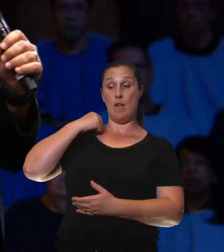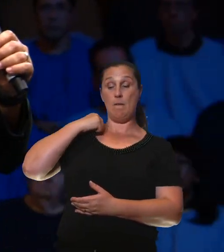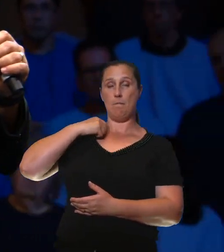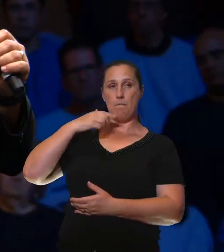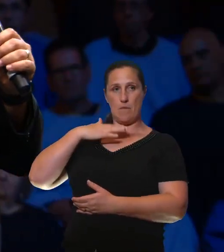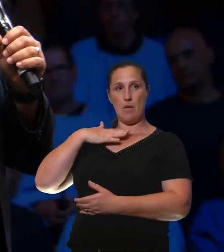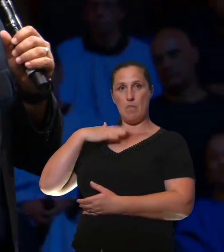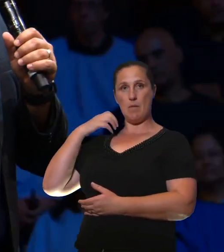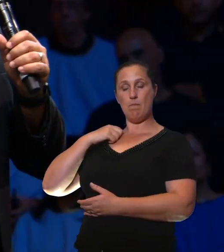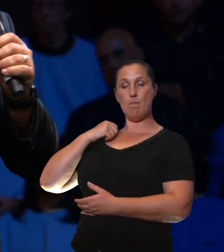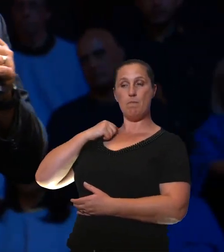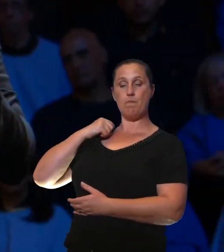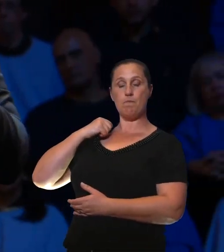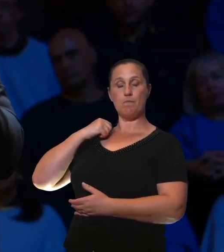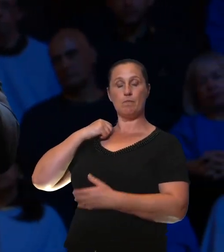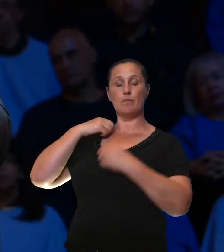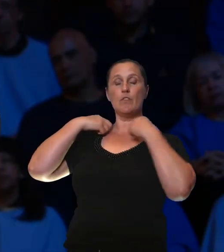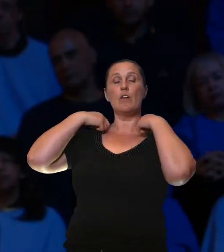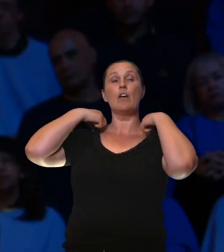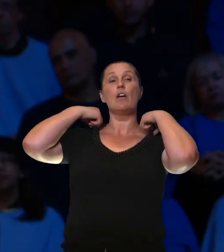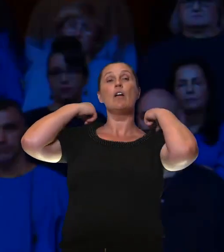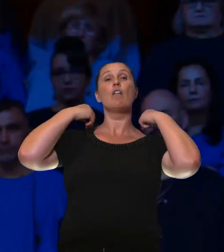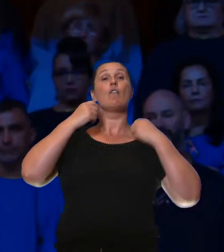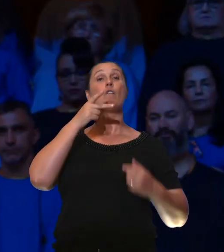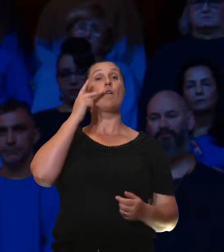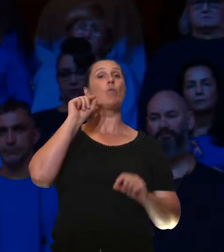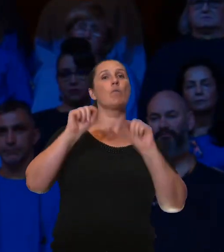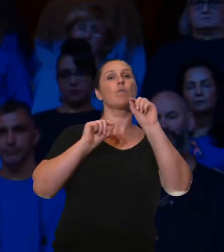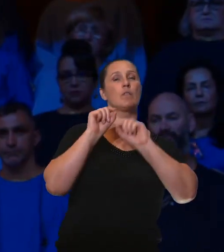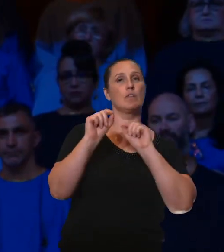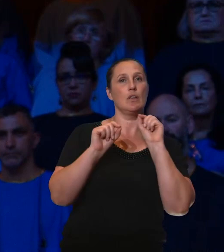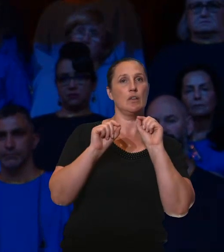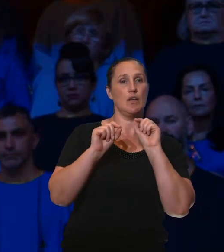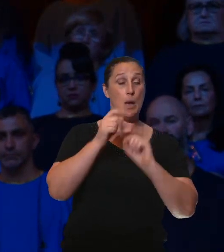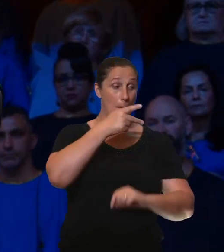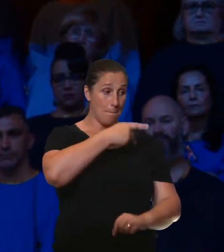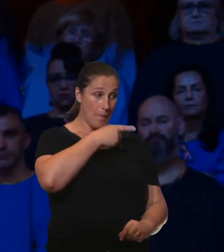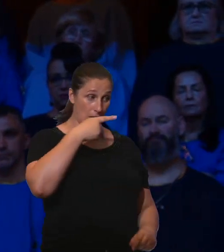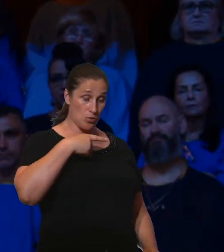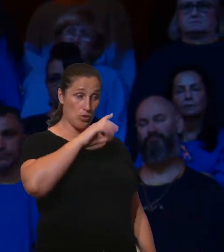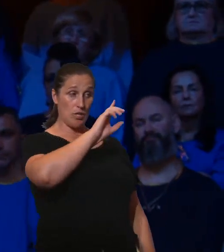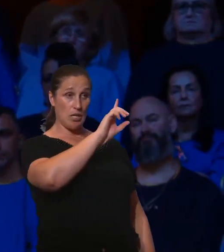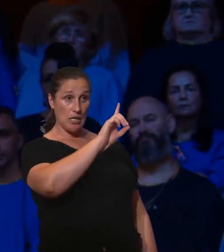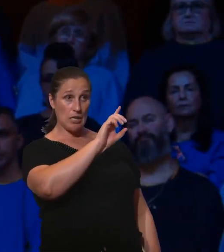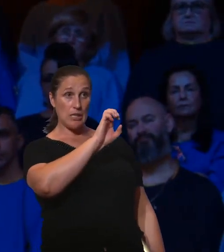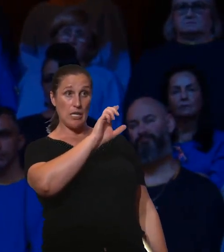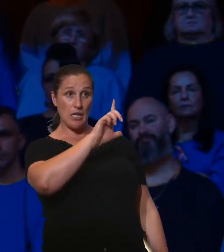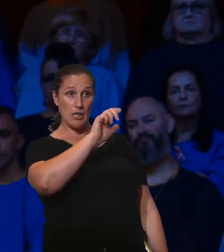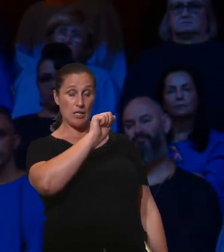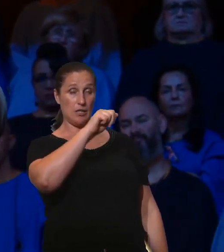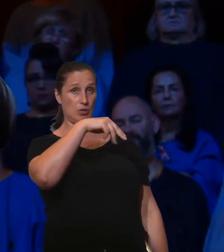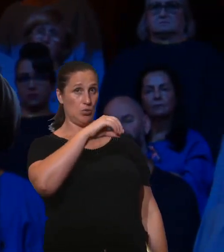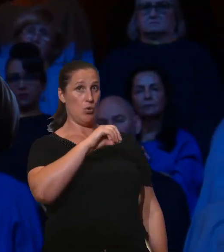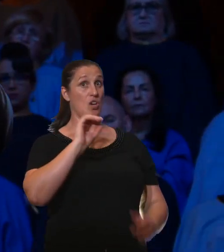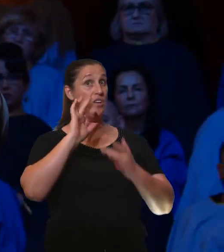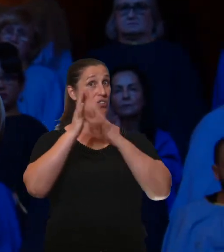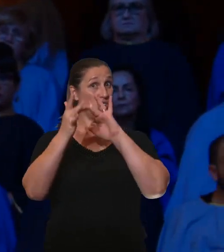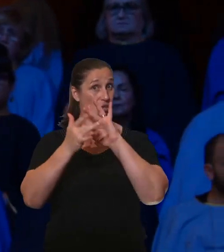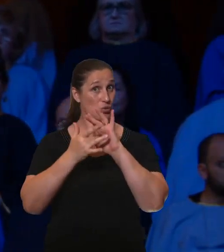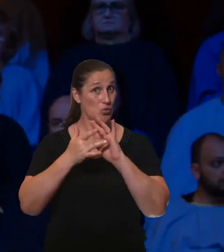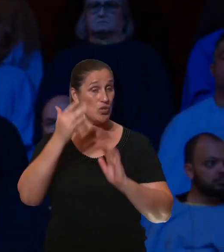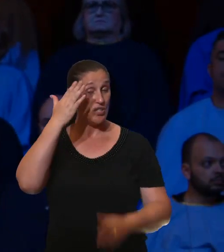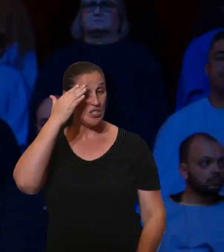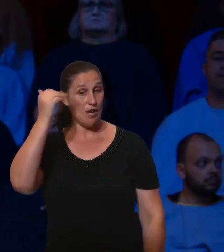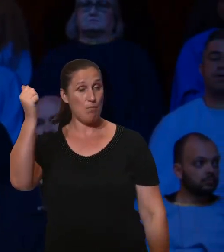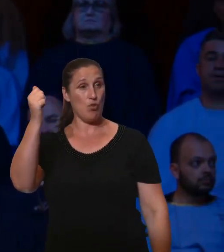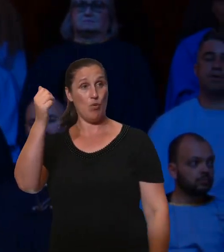irmãos. E ela falou assim: pastor Delano, Jesus nos chamou